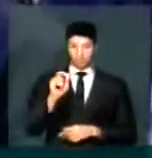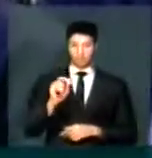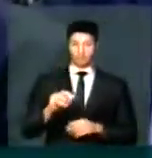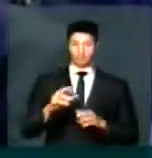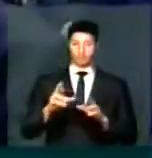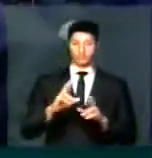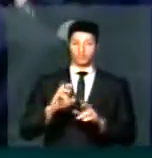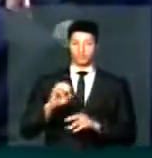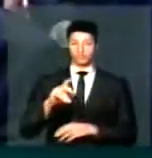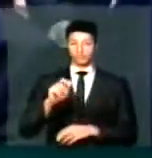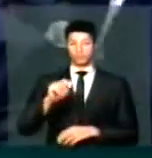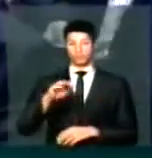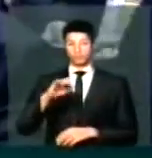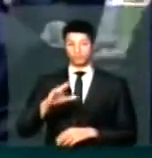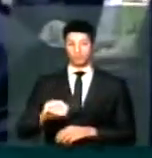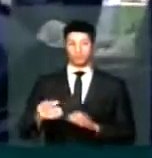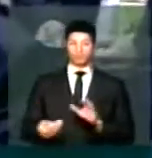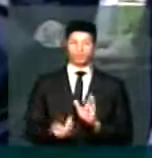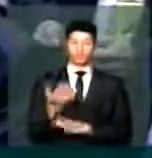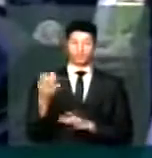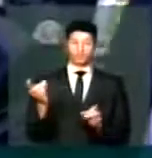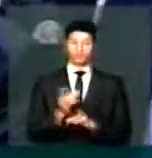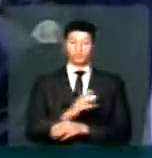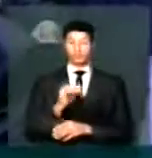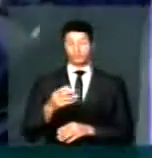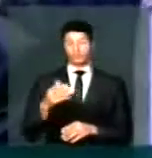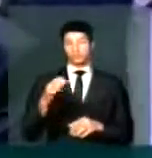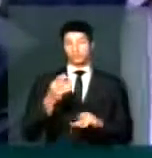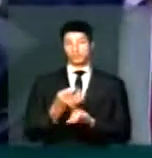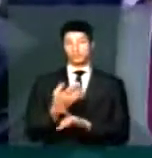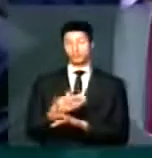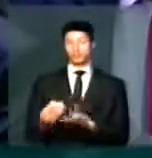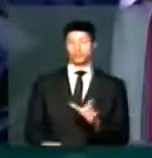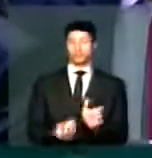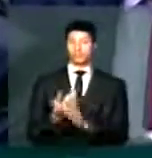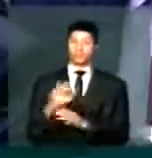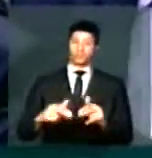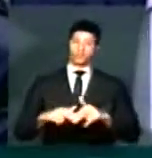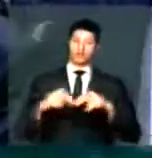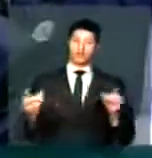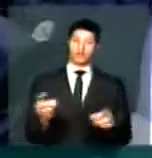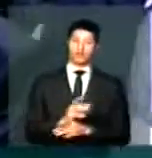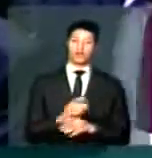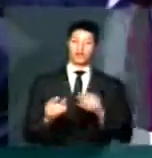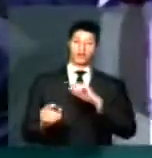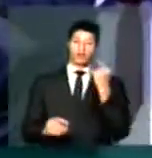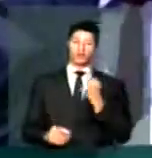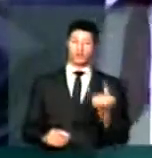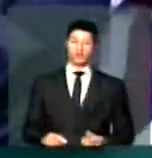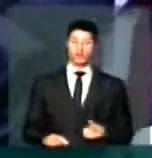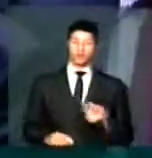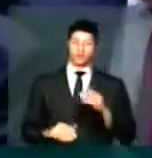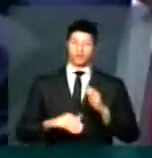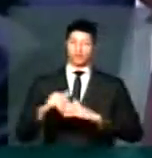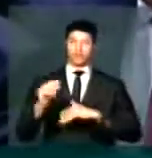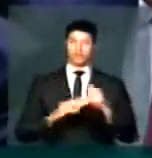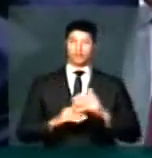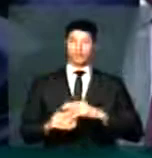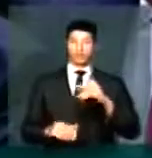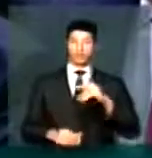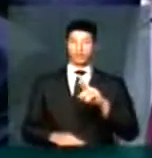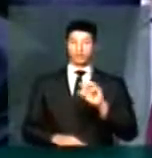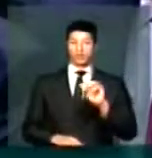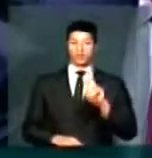seguinte: a repartição de benefícios referente ao produto acabado ou material reprodutido ocorrerá exclusivamente sobre os